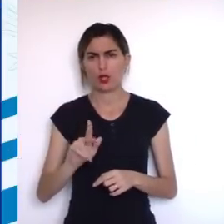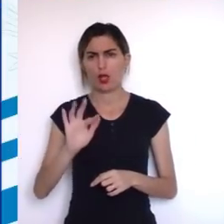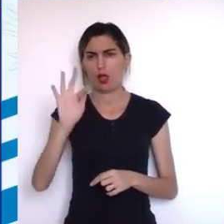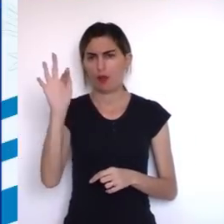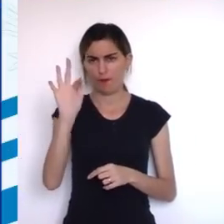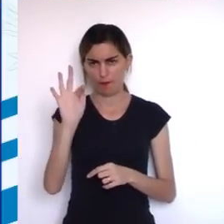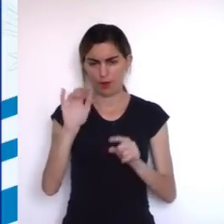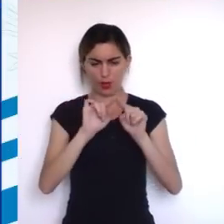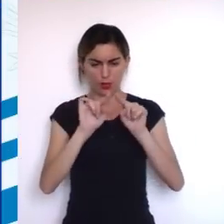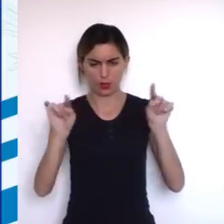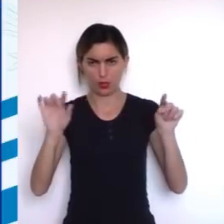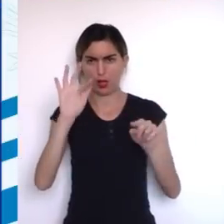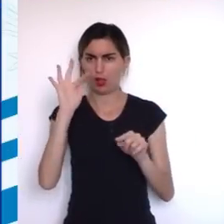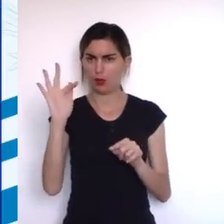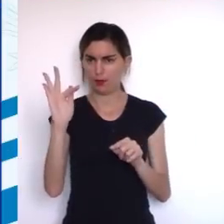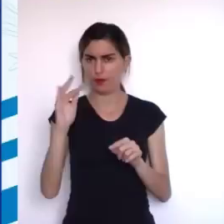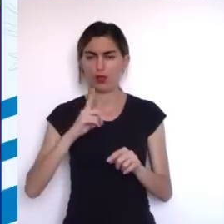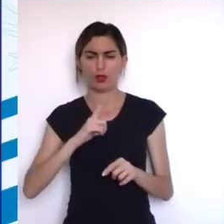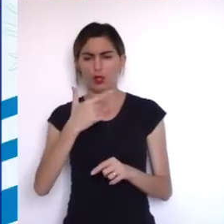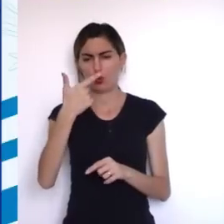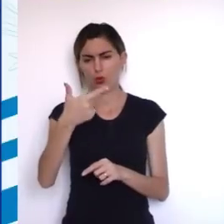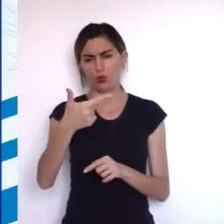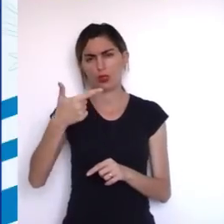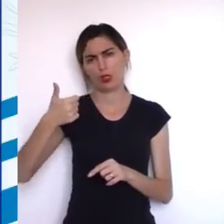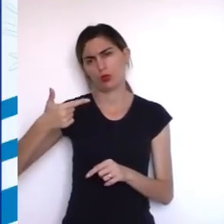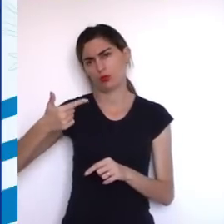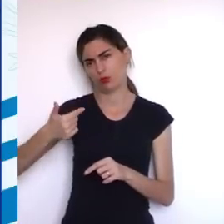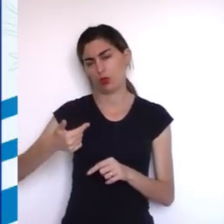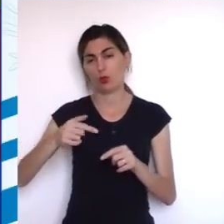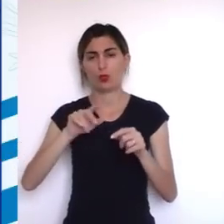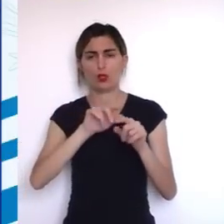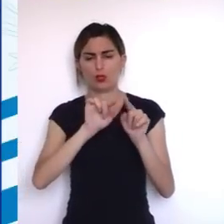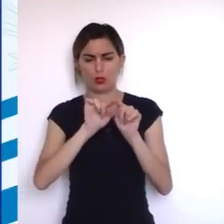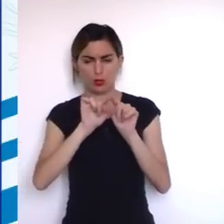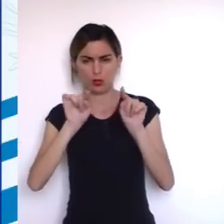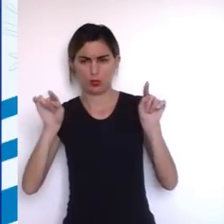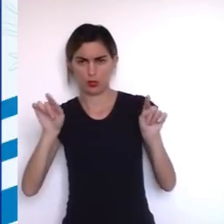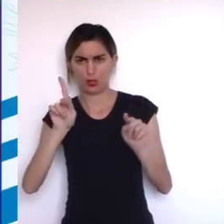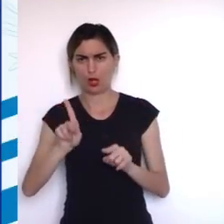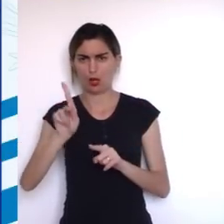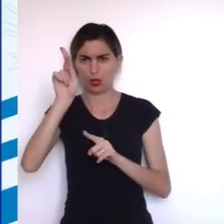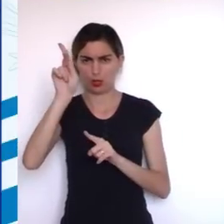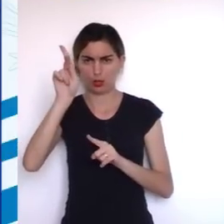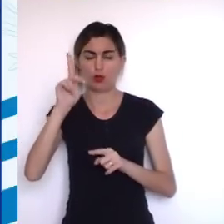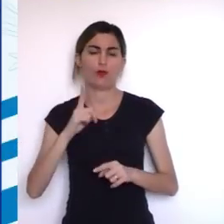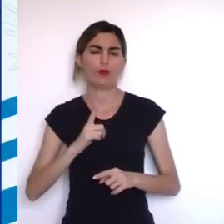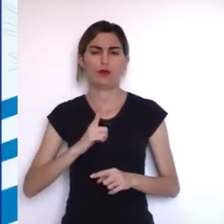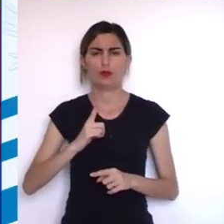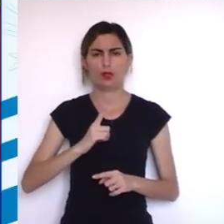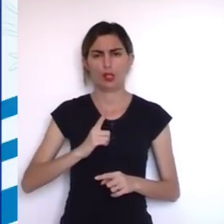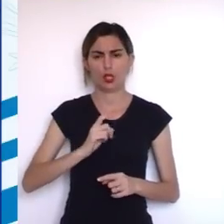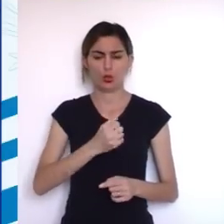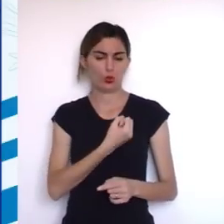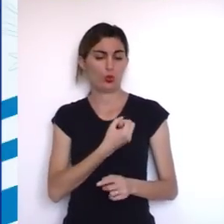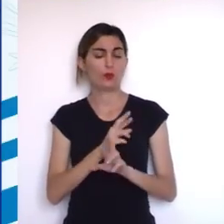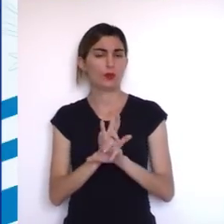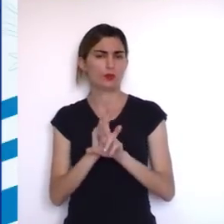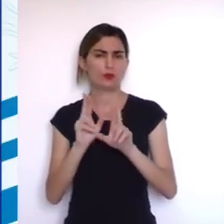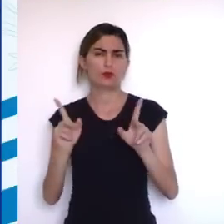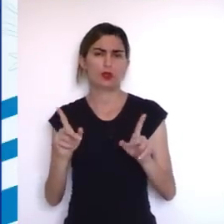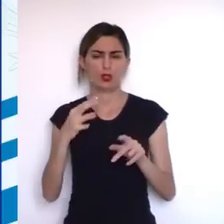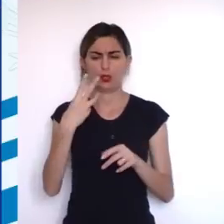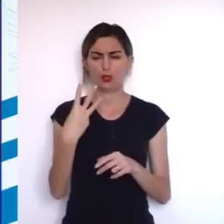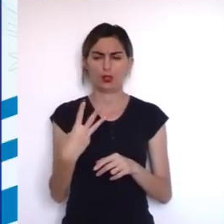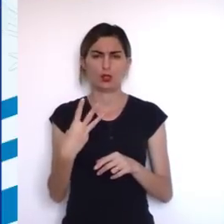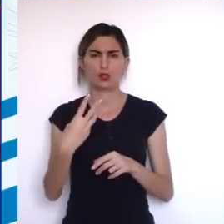escala Fahrenheit, a gente vai ter 212. E na escala Kelvin, a gente já tem um número